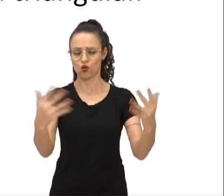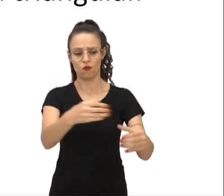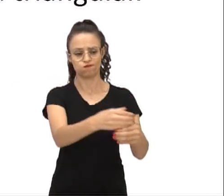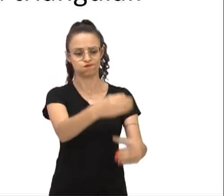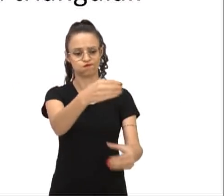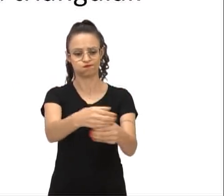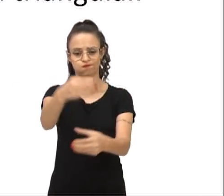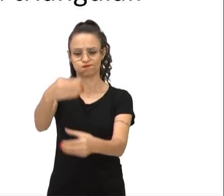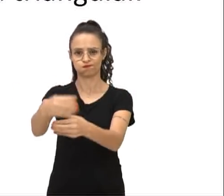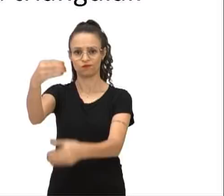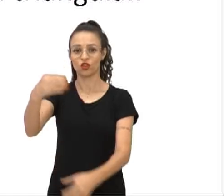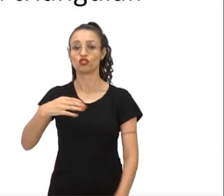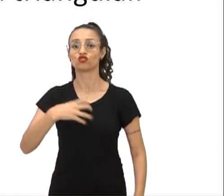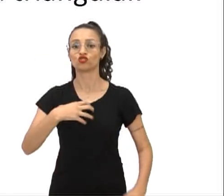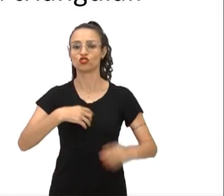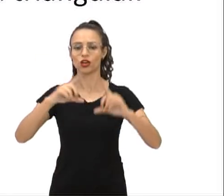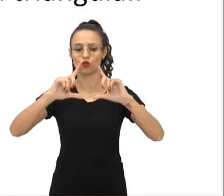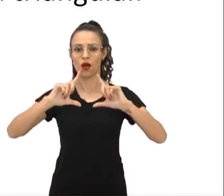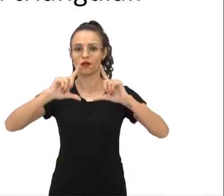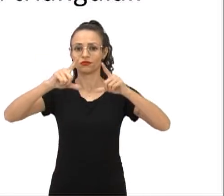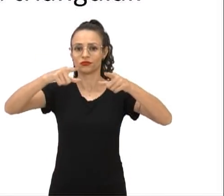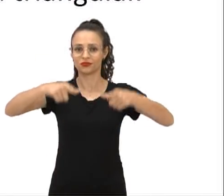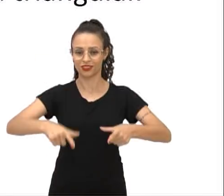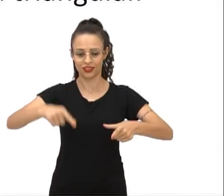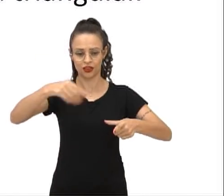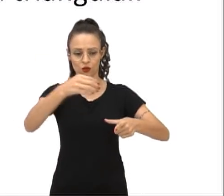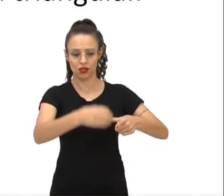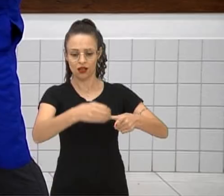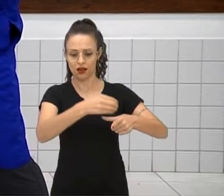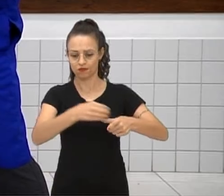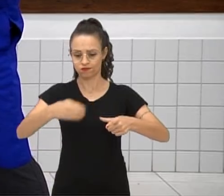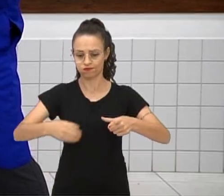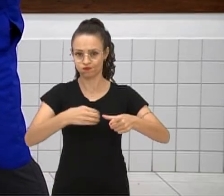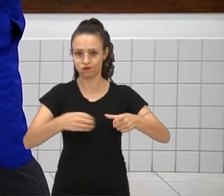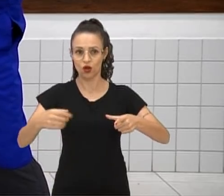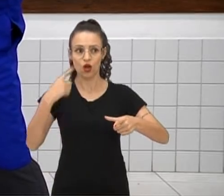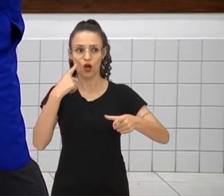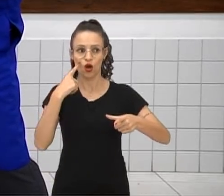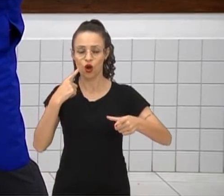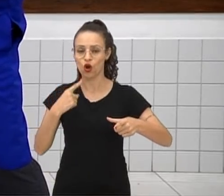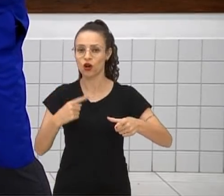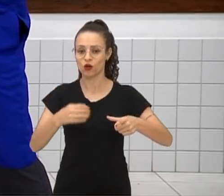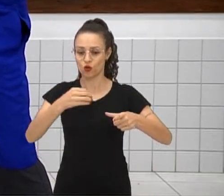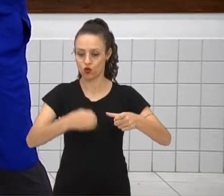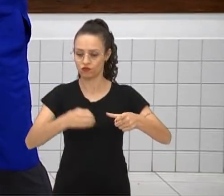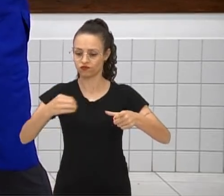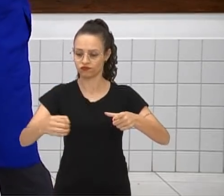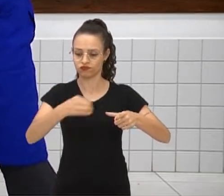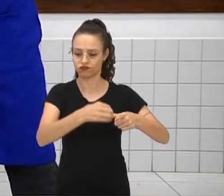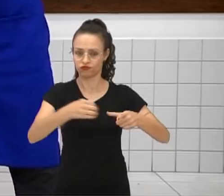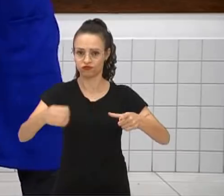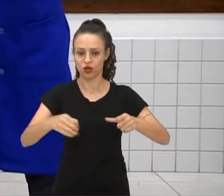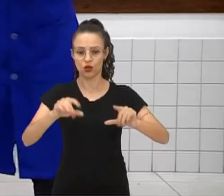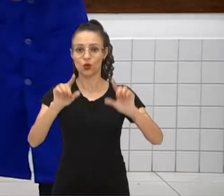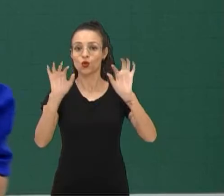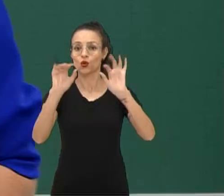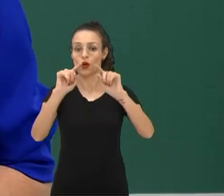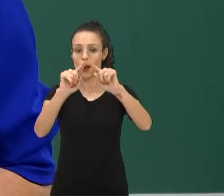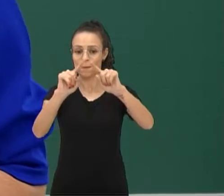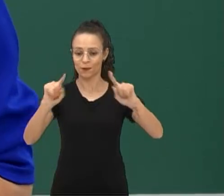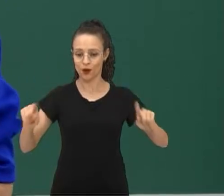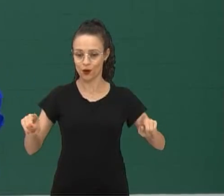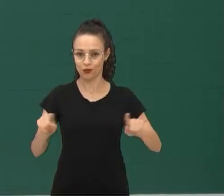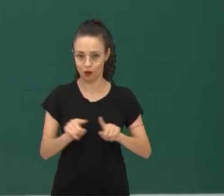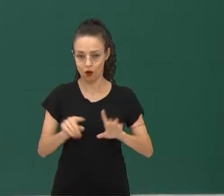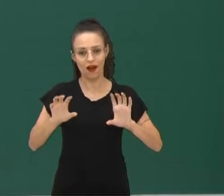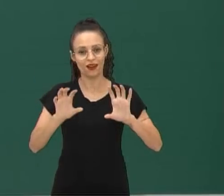montados de forma triangular. Então, como vocês podem ver aqui, ó, né, nós temos um pino, depois 2, depois 3, assim até